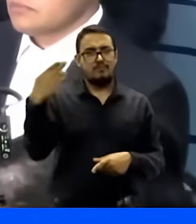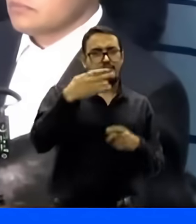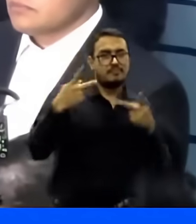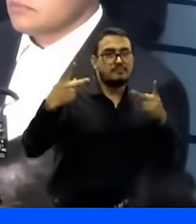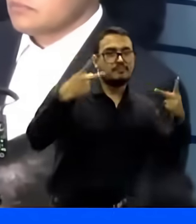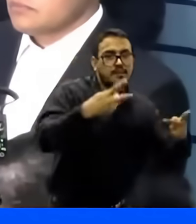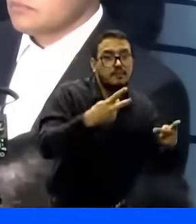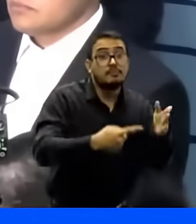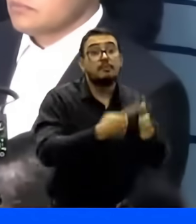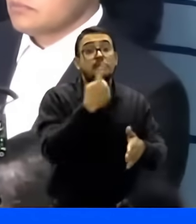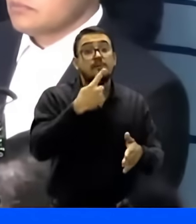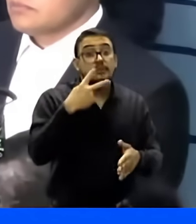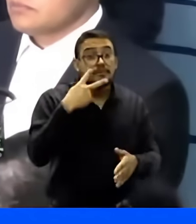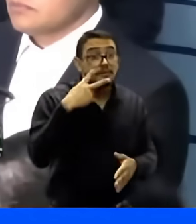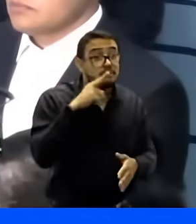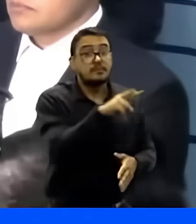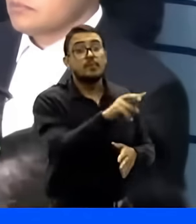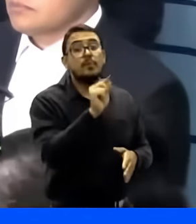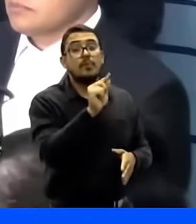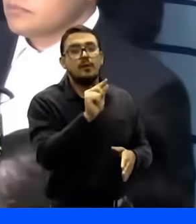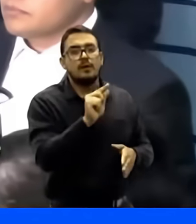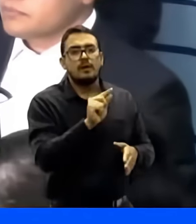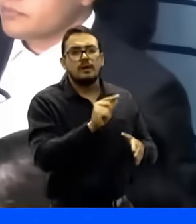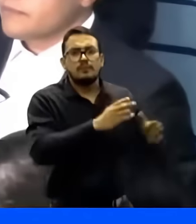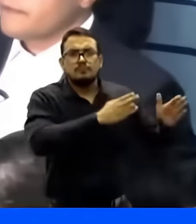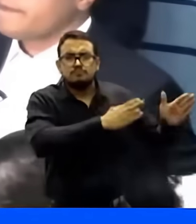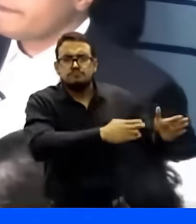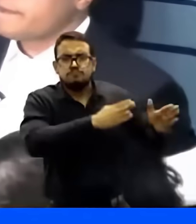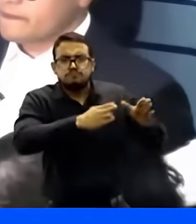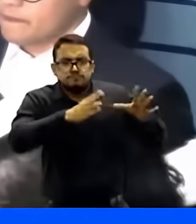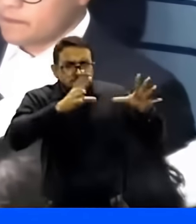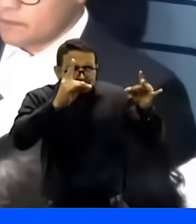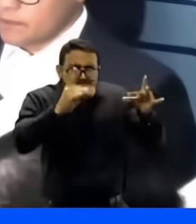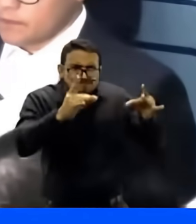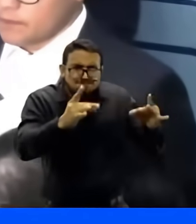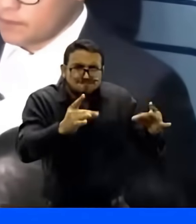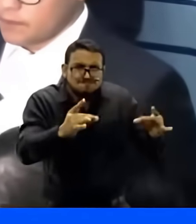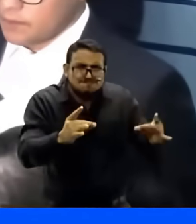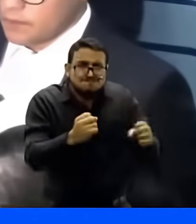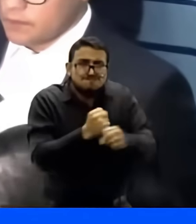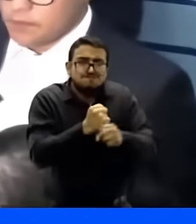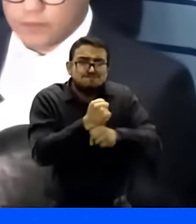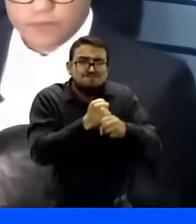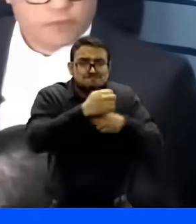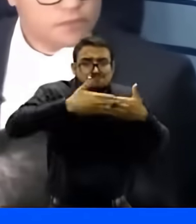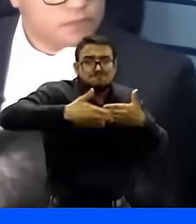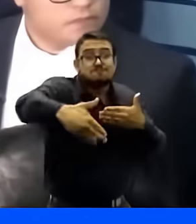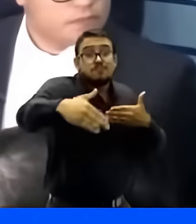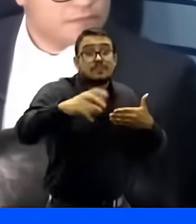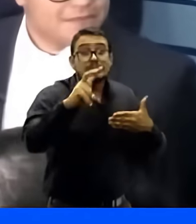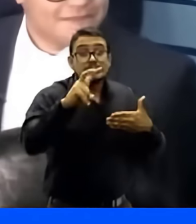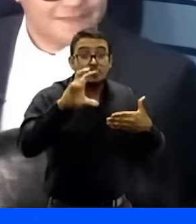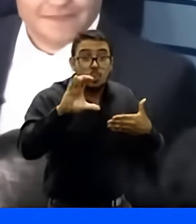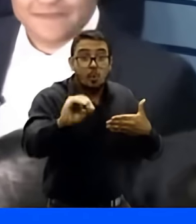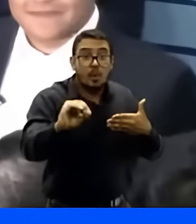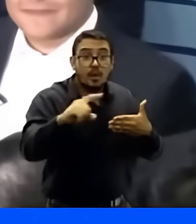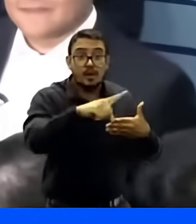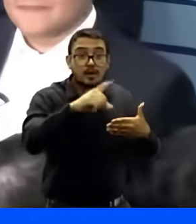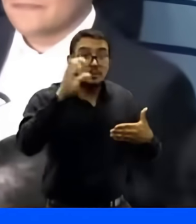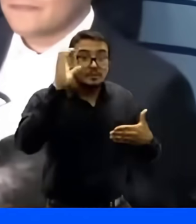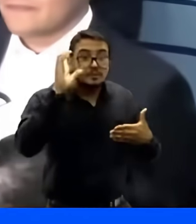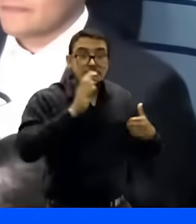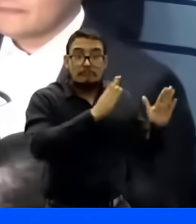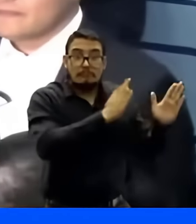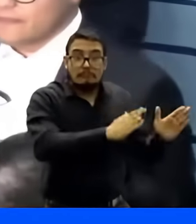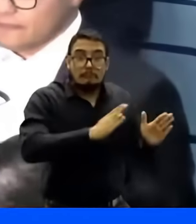foi um plano detalhado nas minúcias para os próximos 50 anos, não é nem para os próximos 25 anos na China. E que bom que